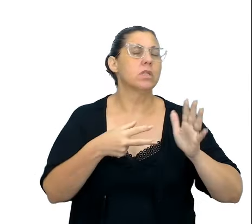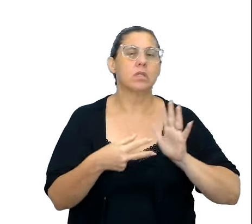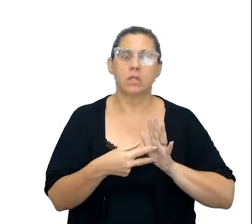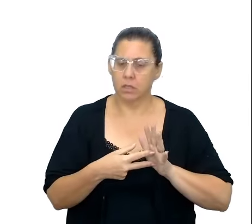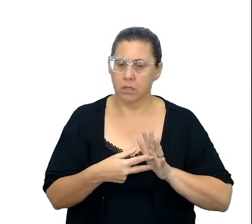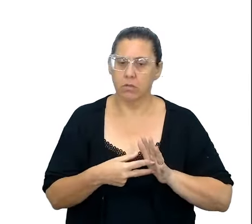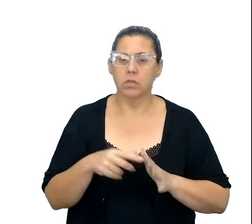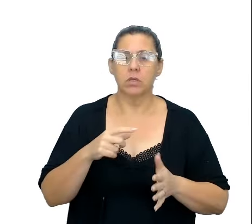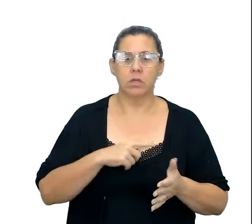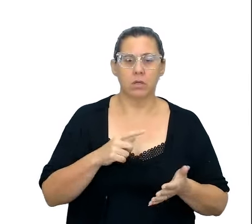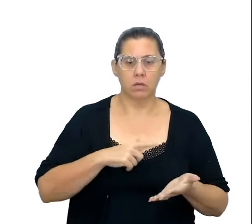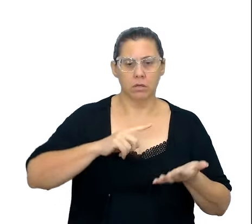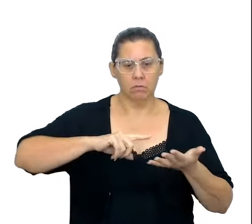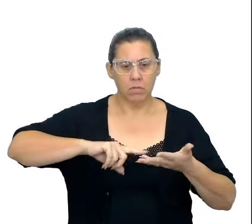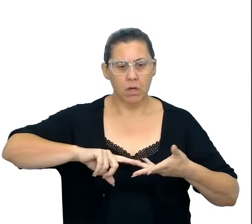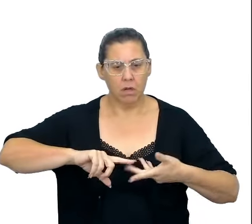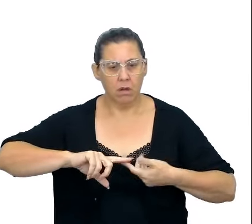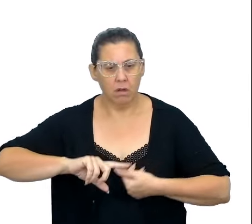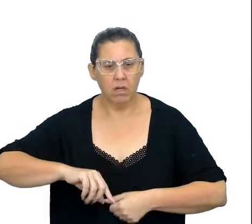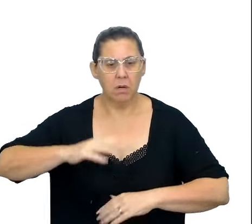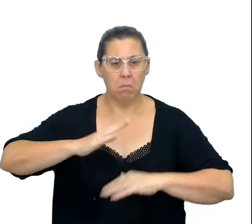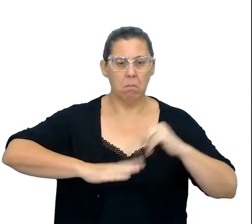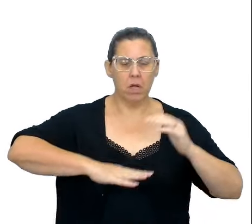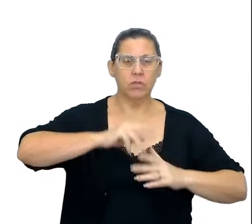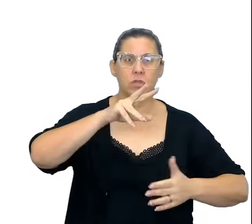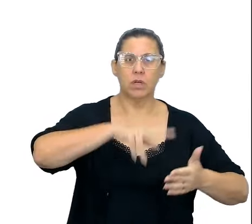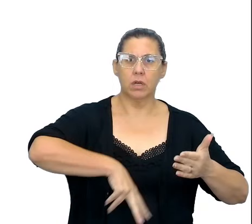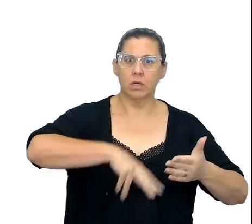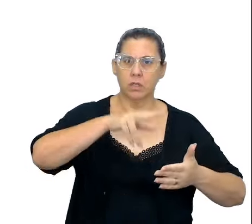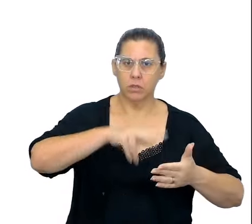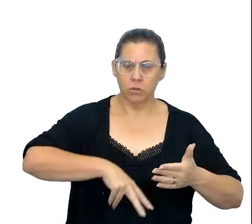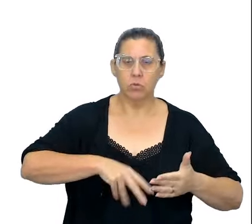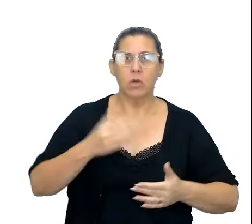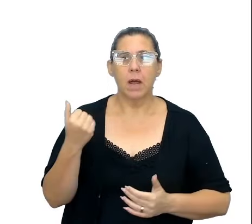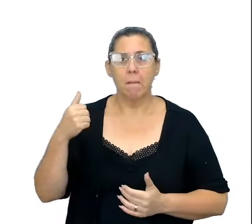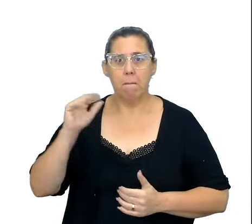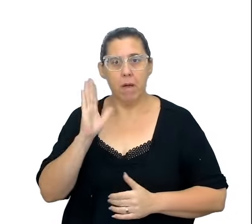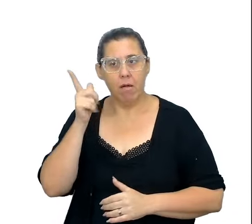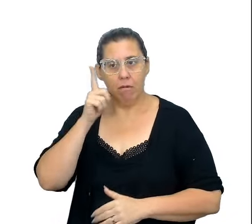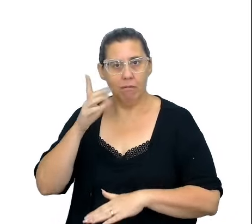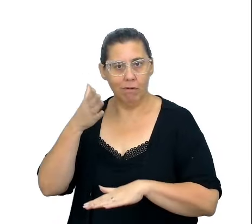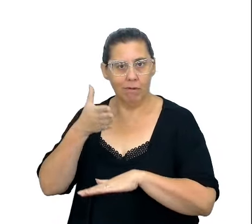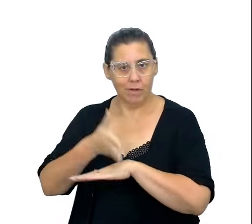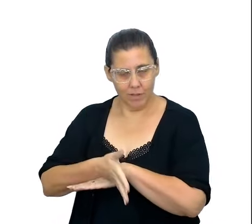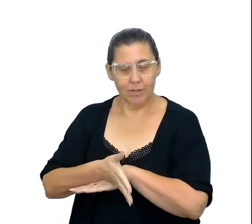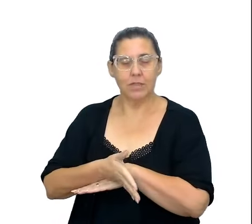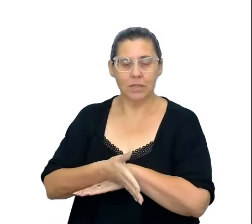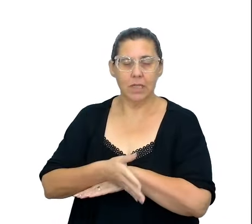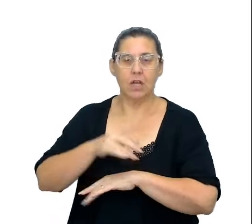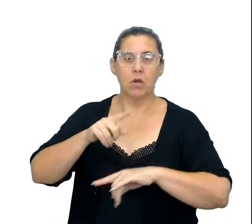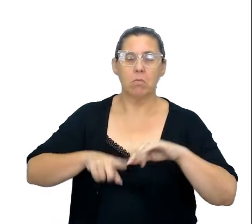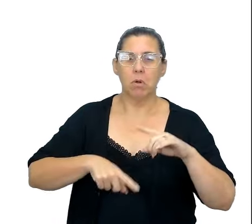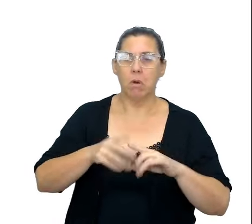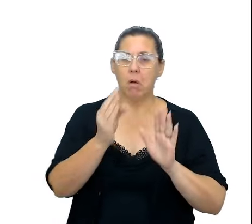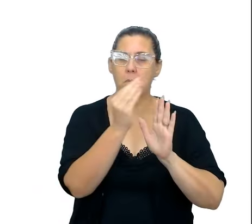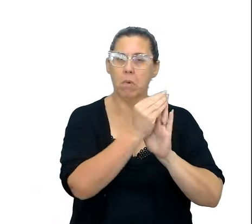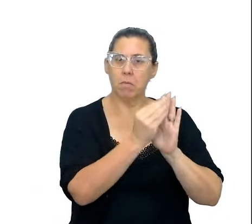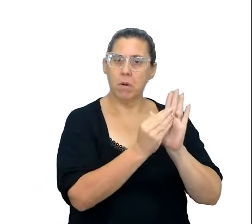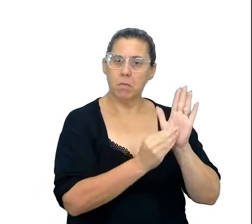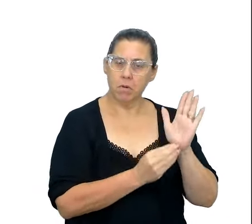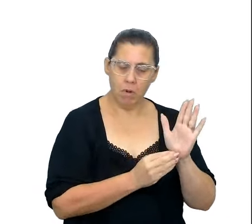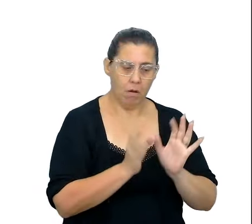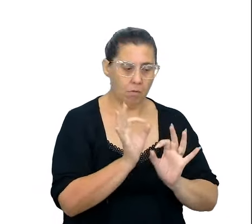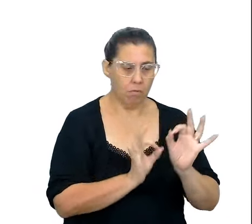quanto mais o aluno pratica, né, essa questão aí da leitura, mais ele vai ter acesso a esses elementos que compõem essa forma